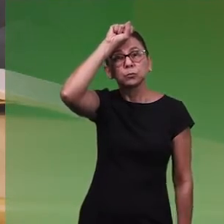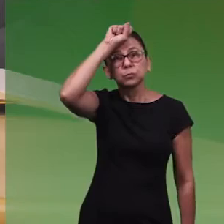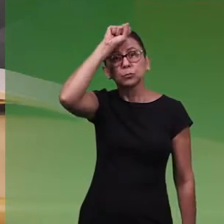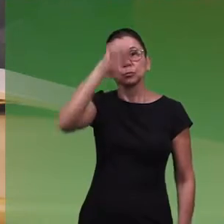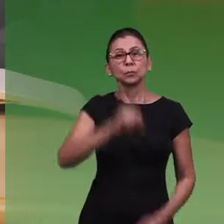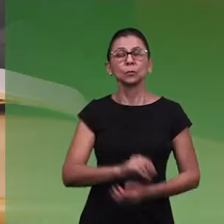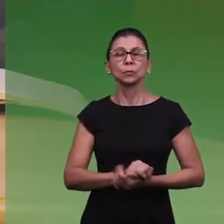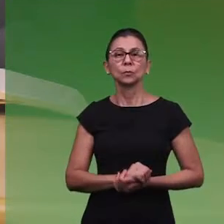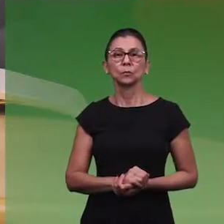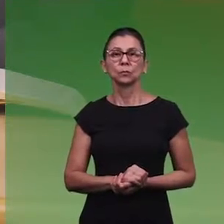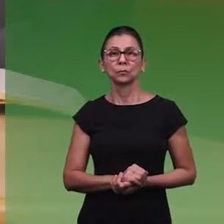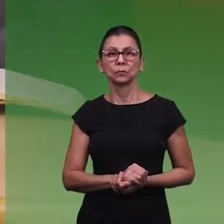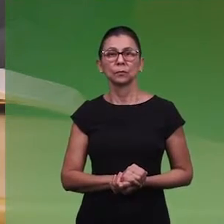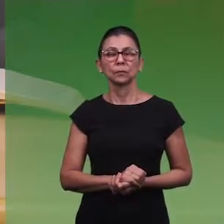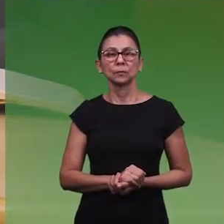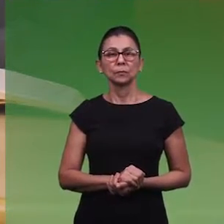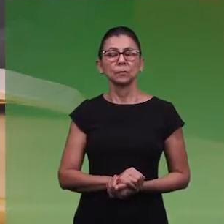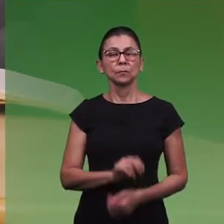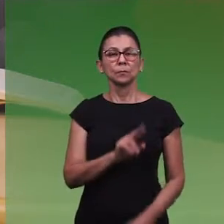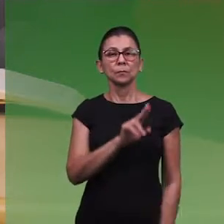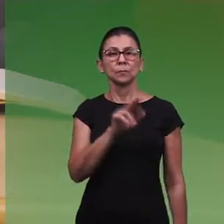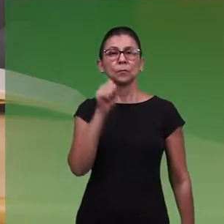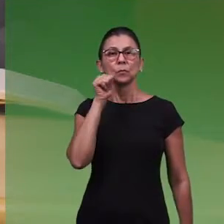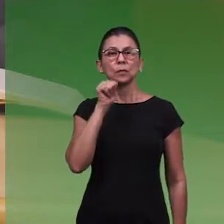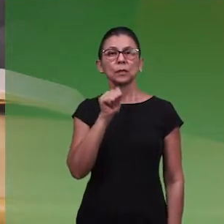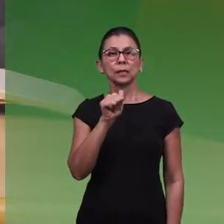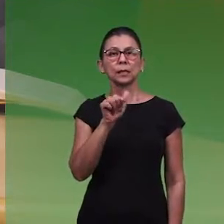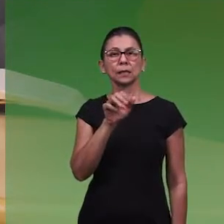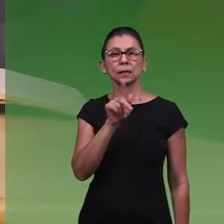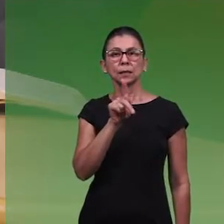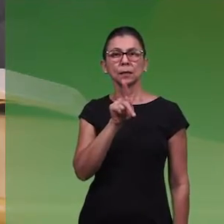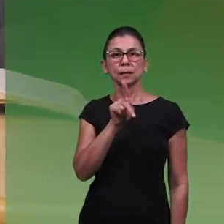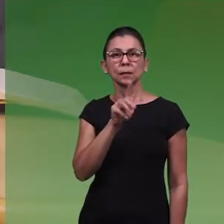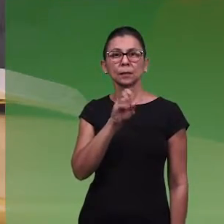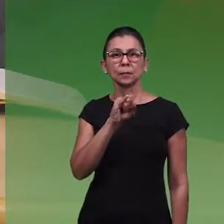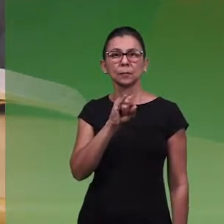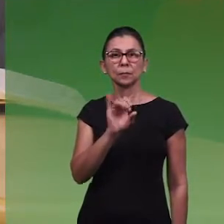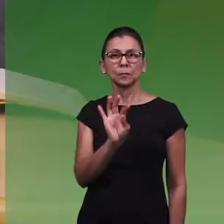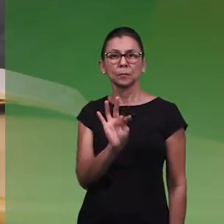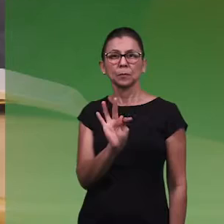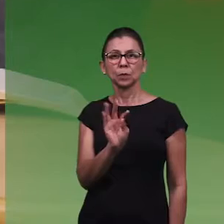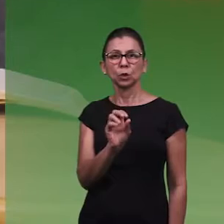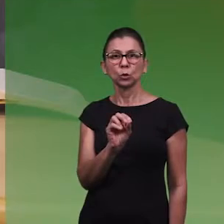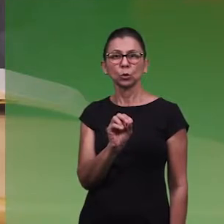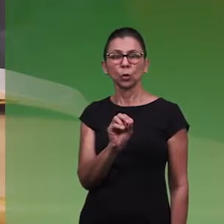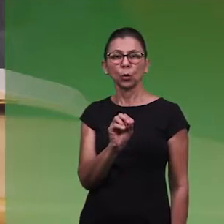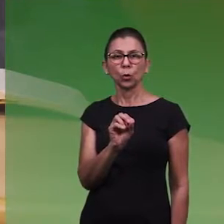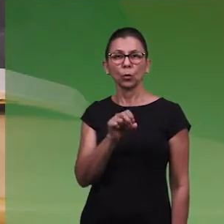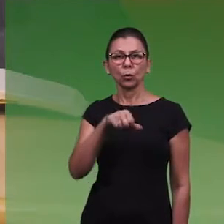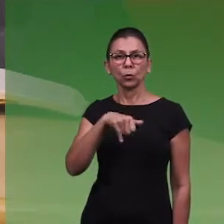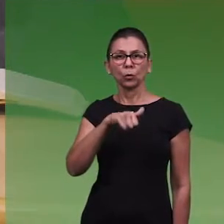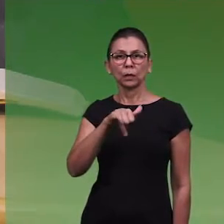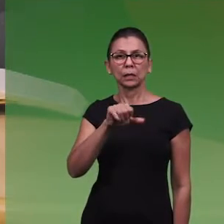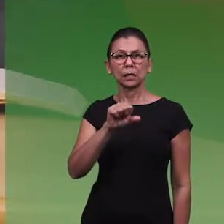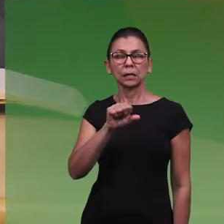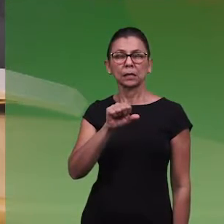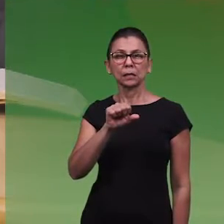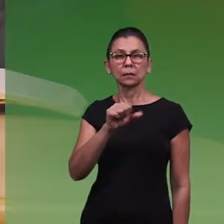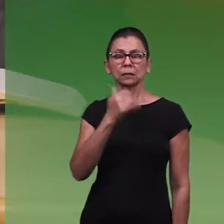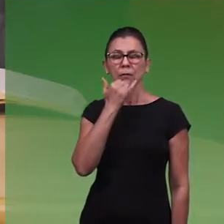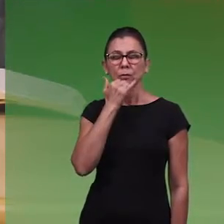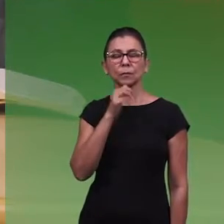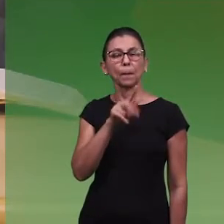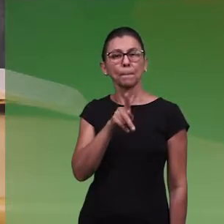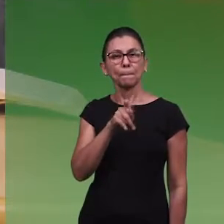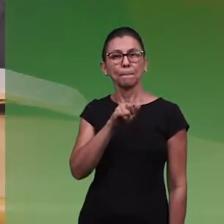Essa pessoa é chamada de pitonisa. Pitonisa vem da palavra piton, que significa serpente. Ou seja,